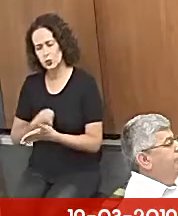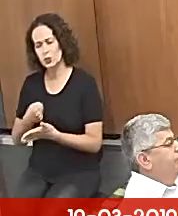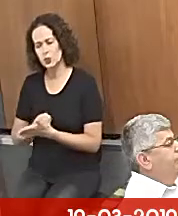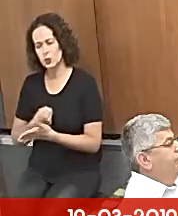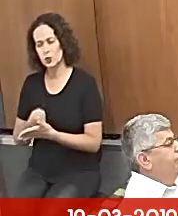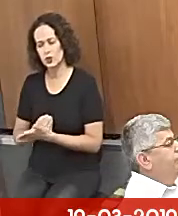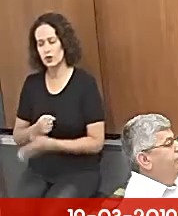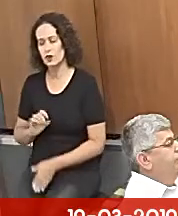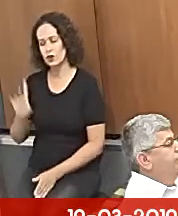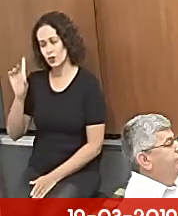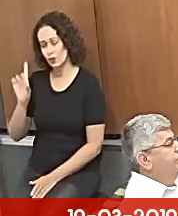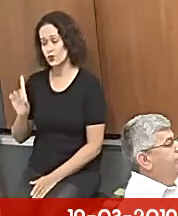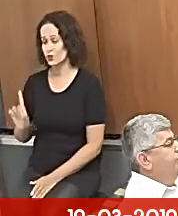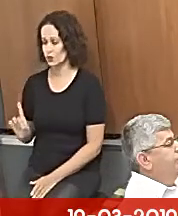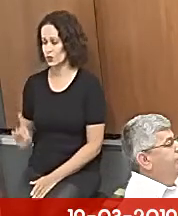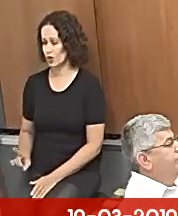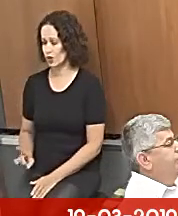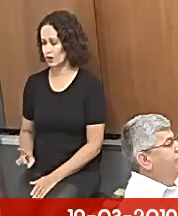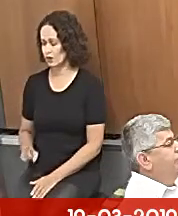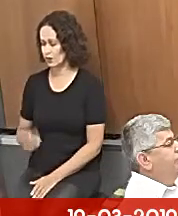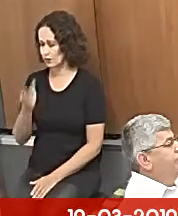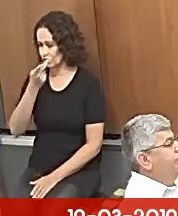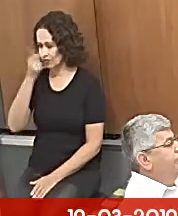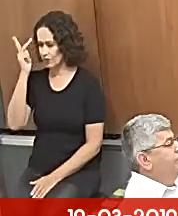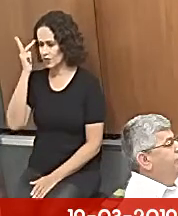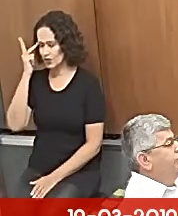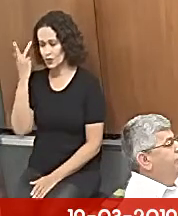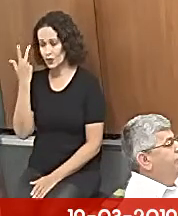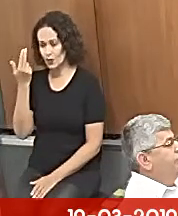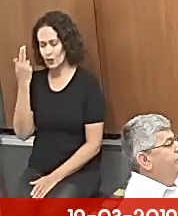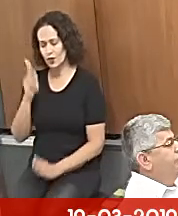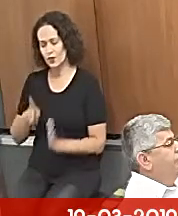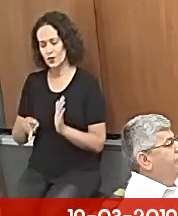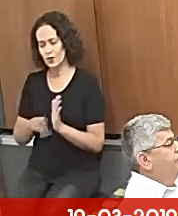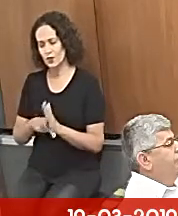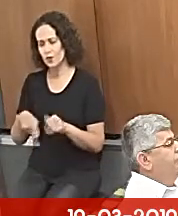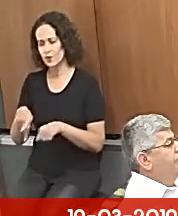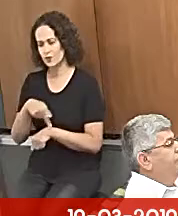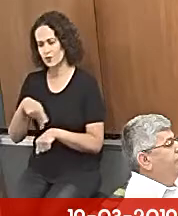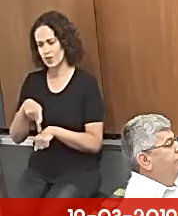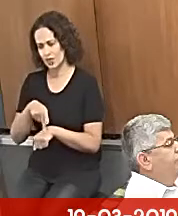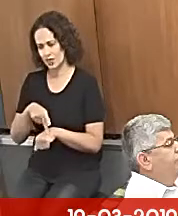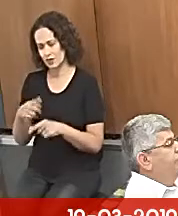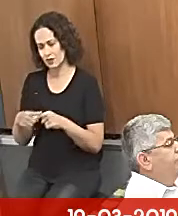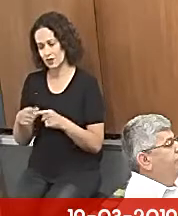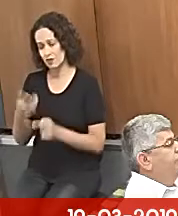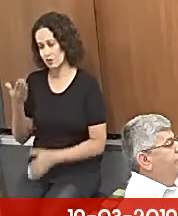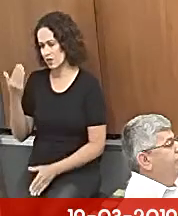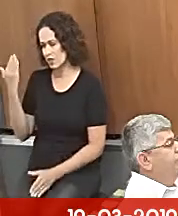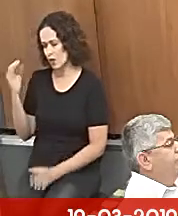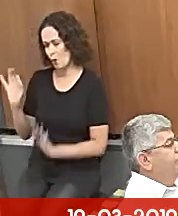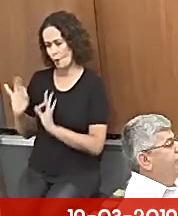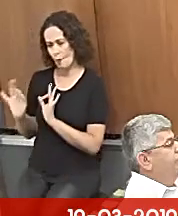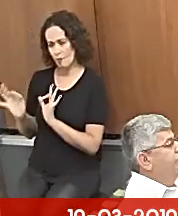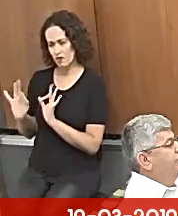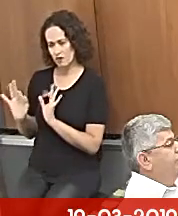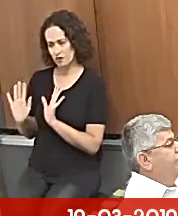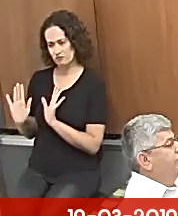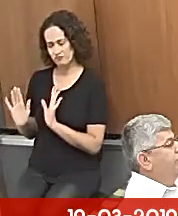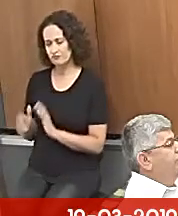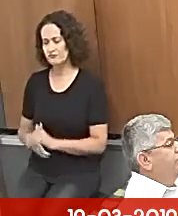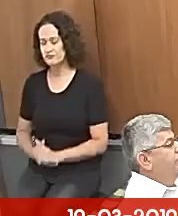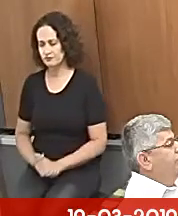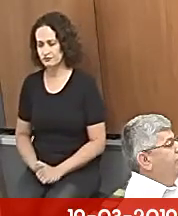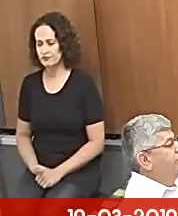direito de ser um cidadão um cidadão no seu próprio país o que não é o que não acontecia até então bom